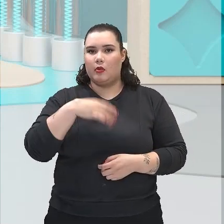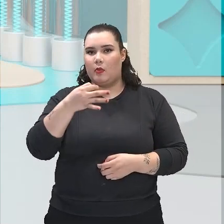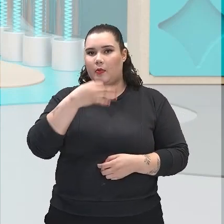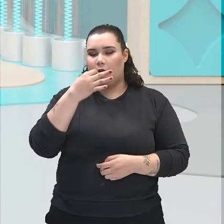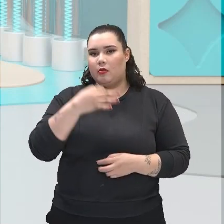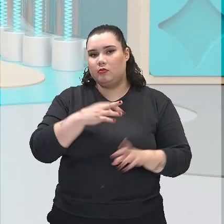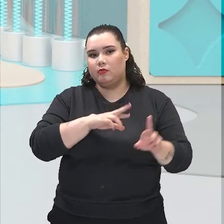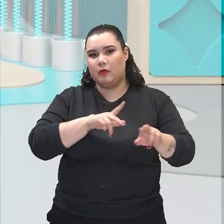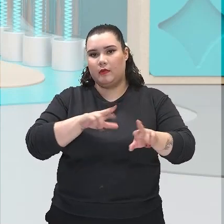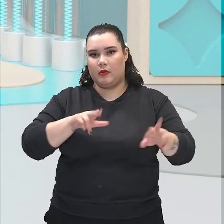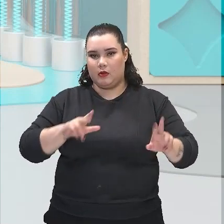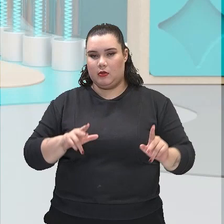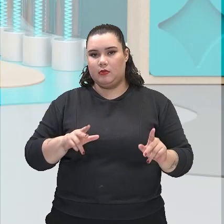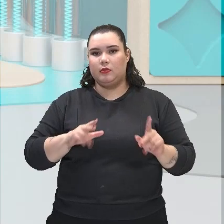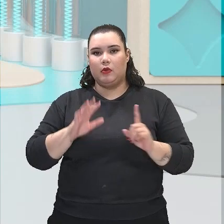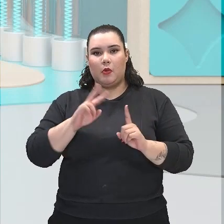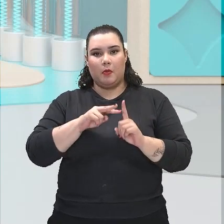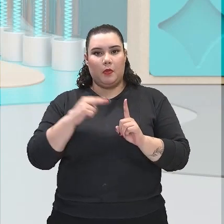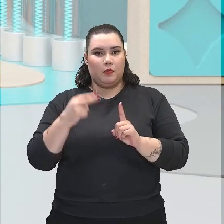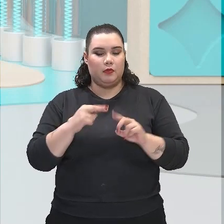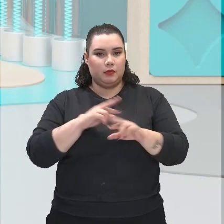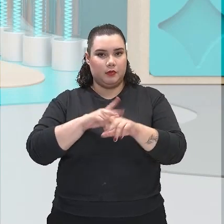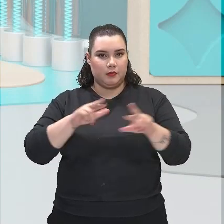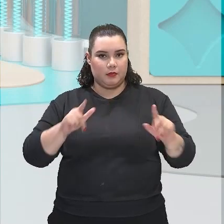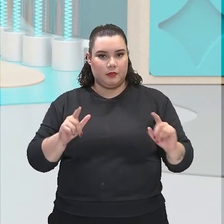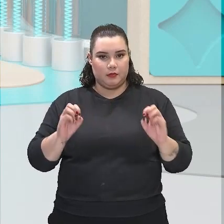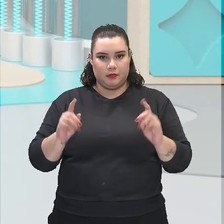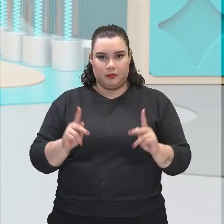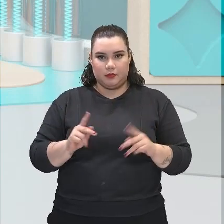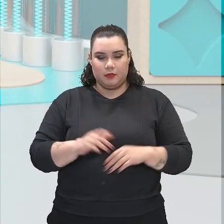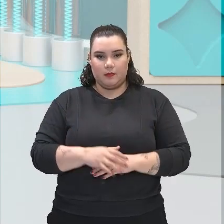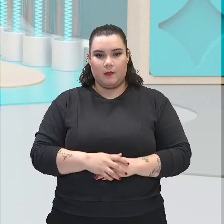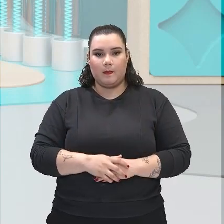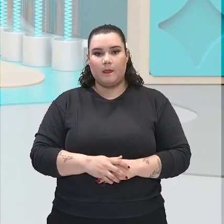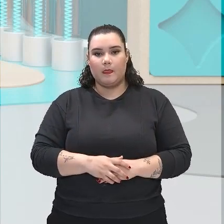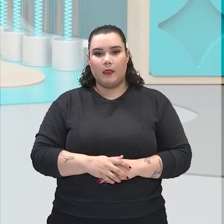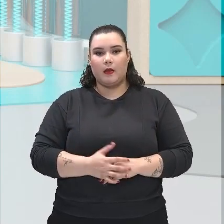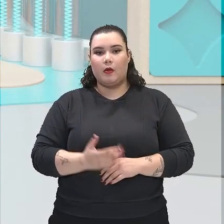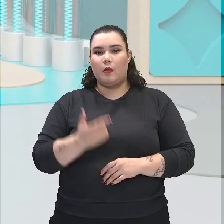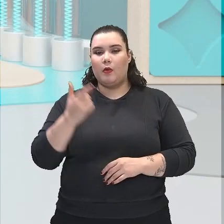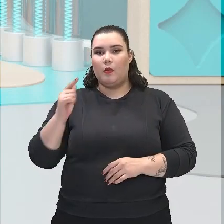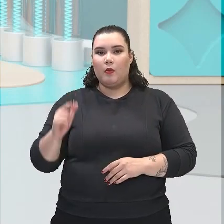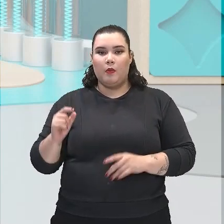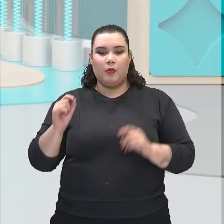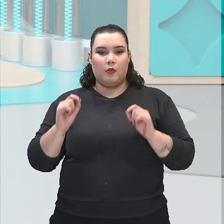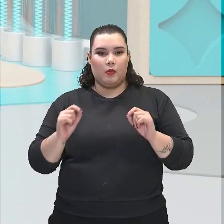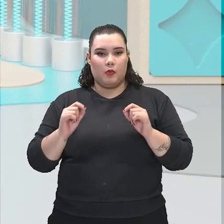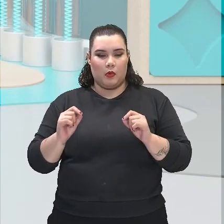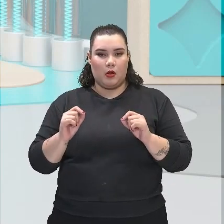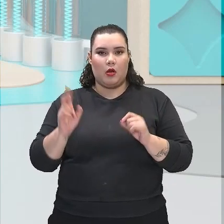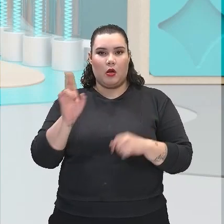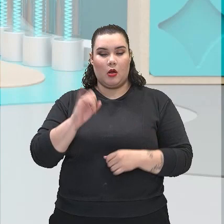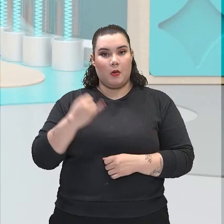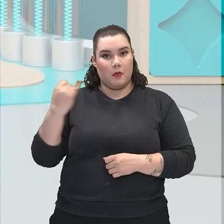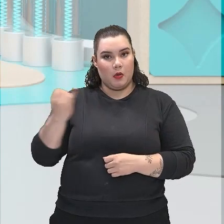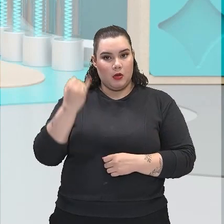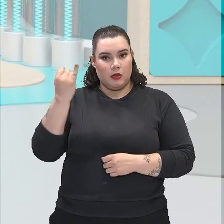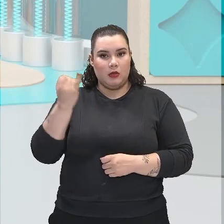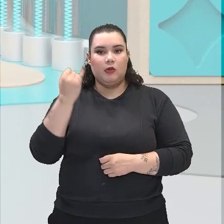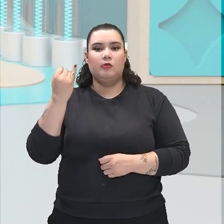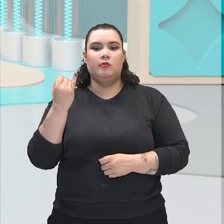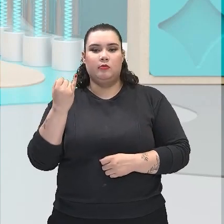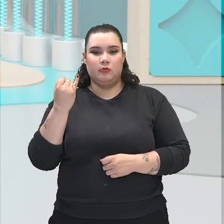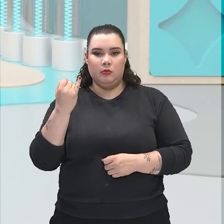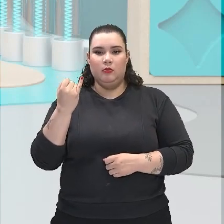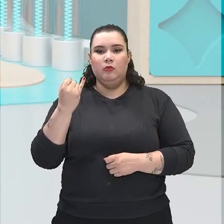pensamentos diferentes, pontos de vista diferentes. Ok? Outra marca bastante importante, ou seja, outra